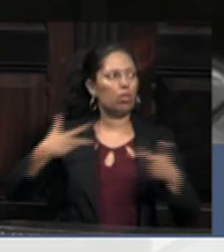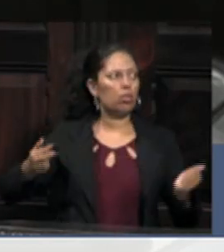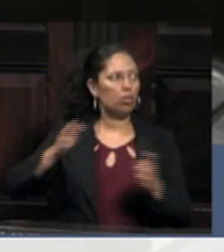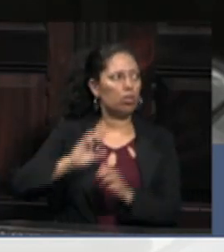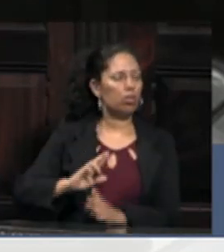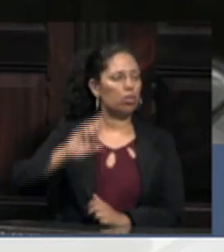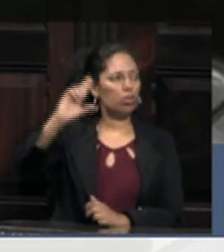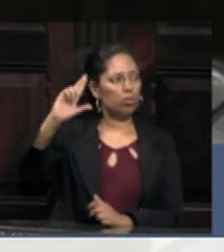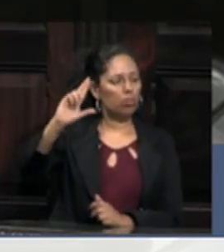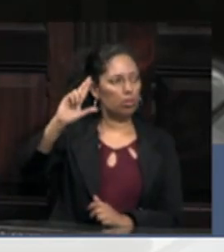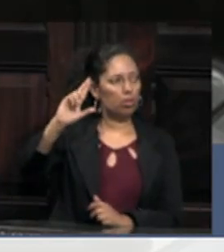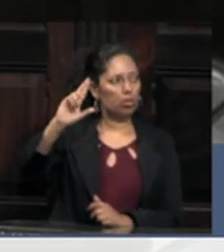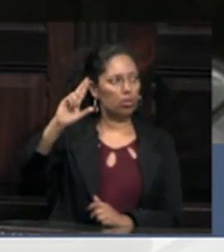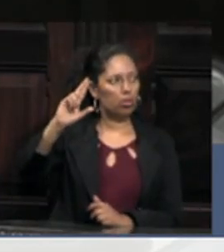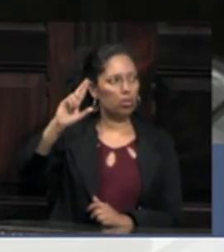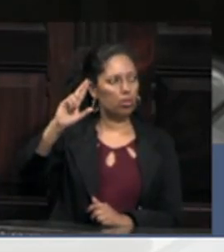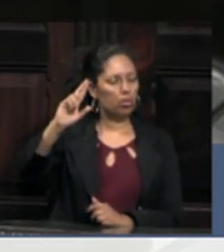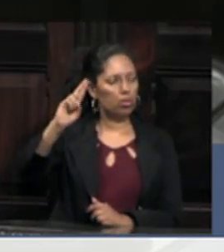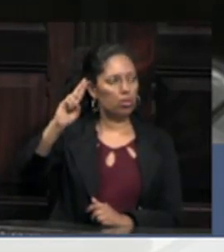a